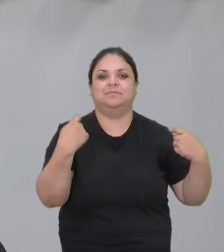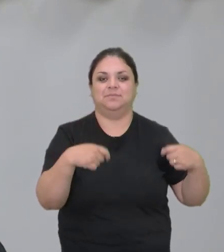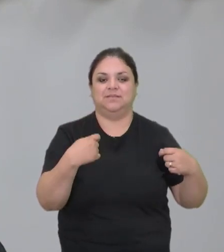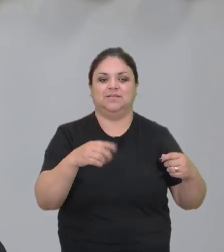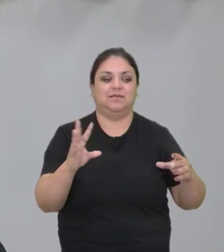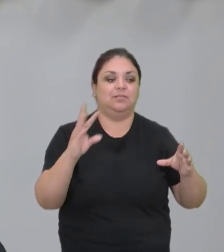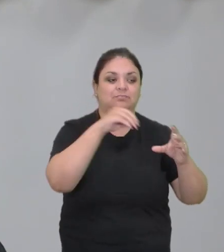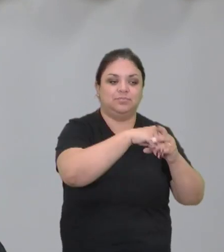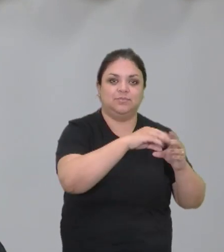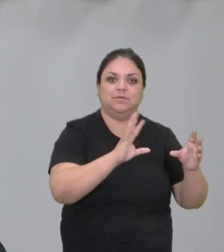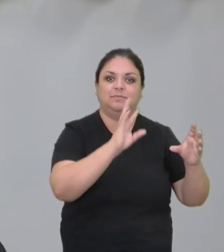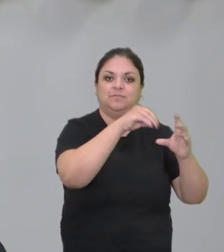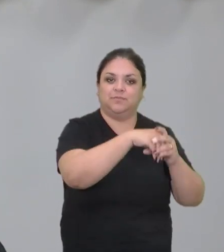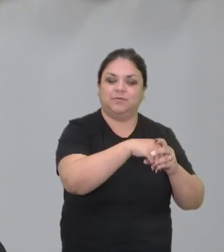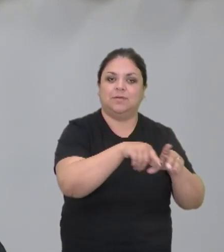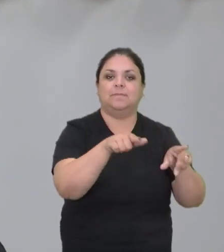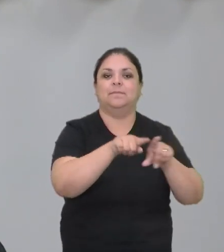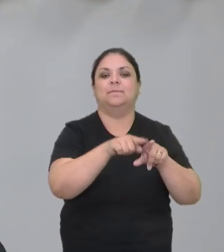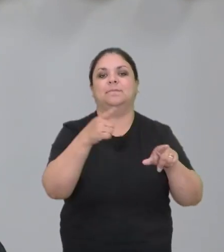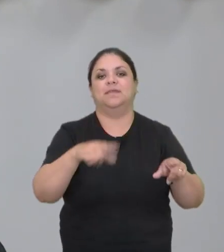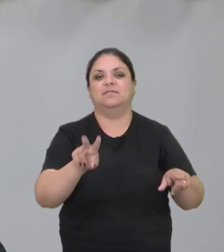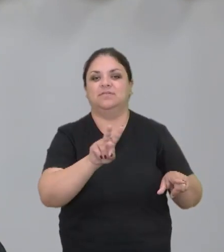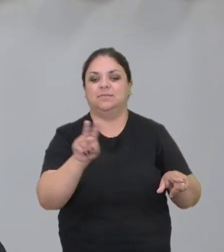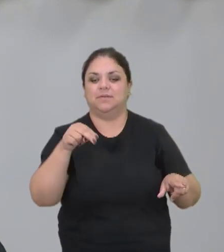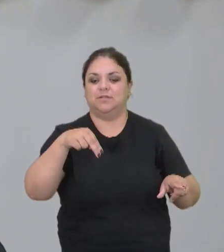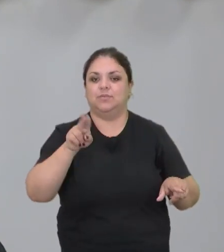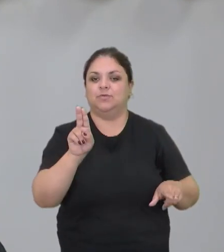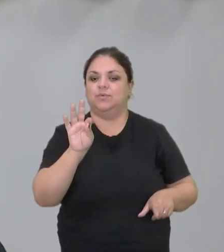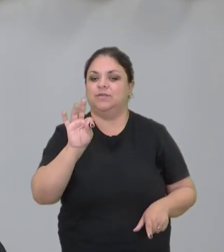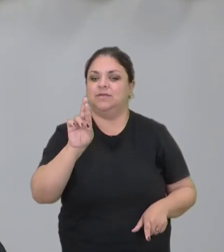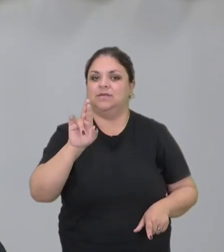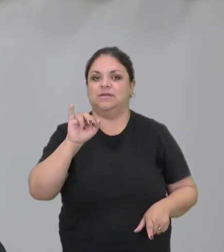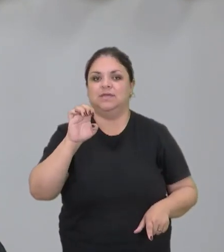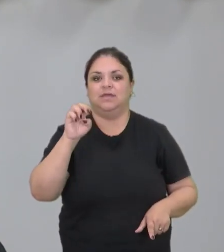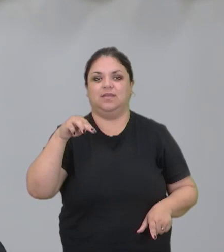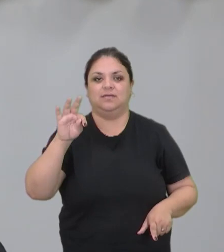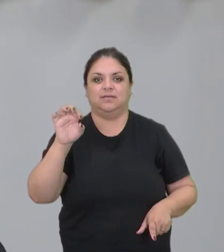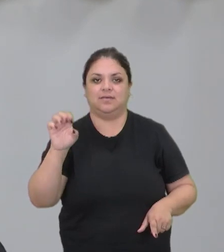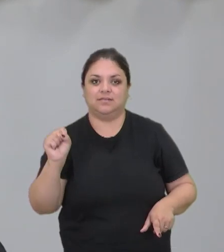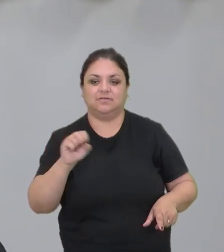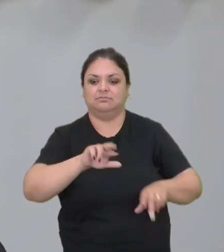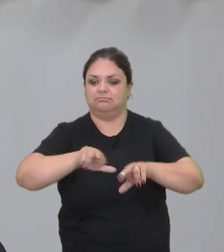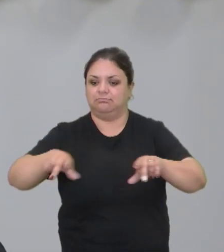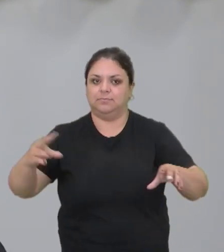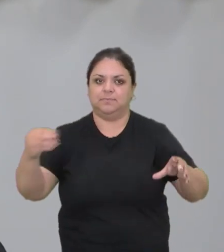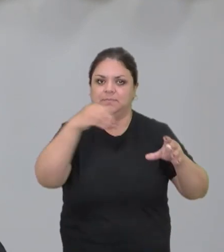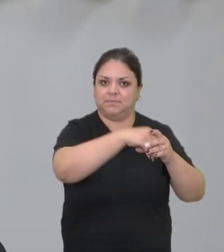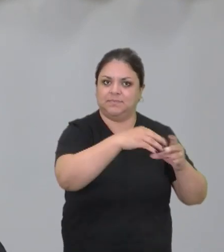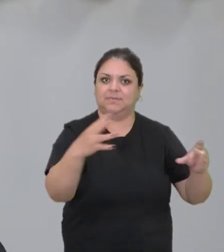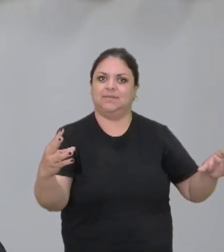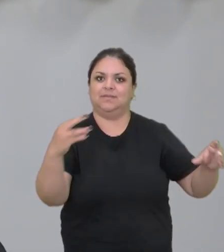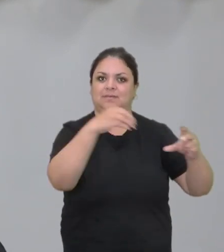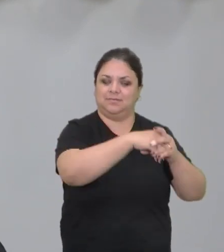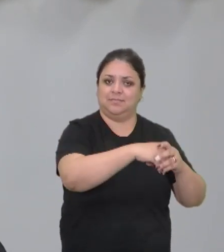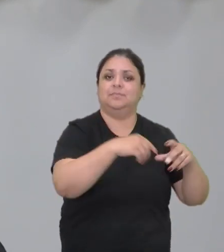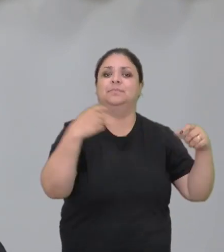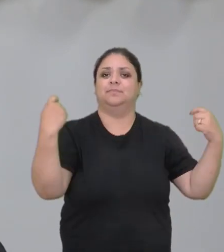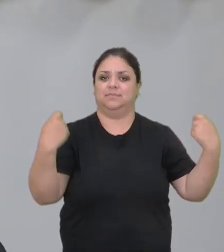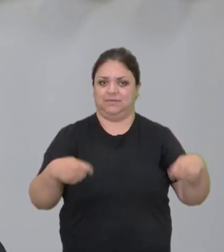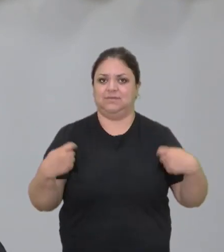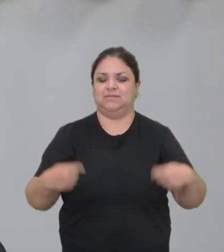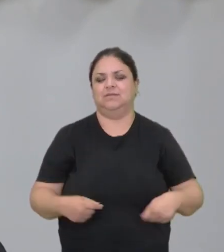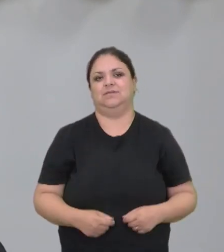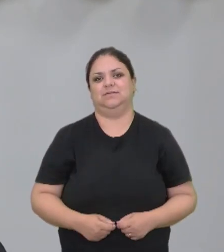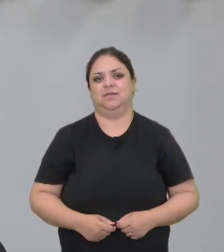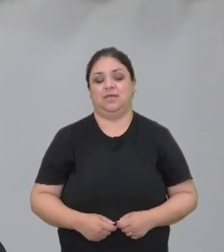os nutrientes existentes. Então, eu preciso de resíduos orgânicos, preciso de compostos orgânicos para que